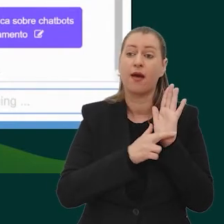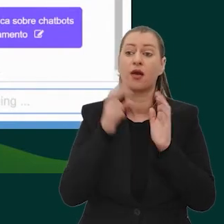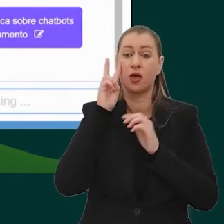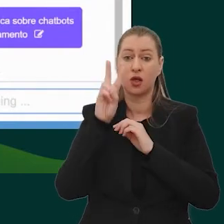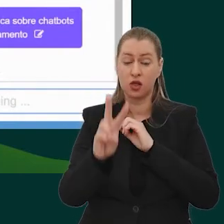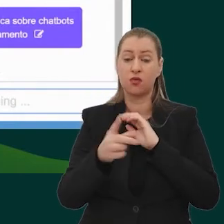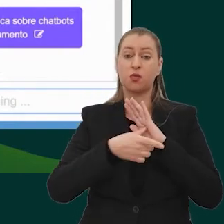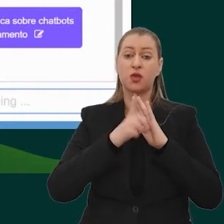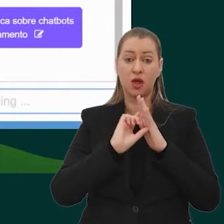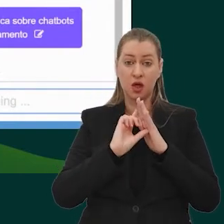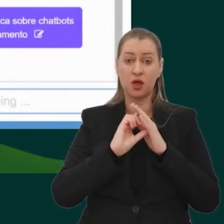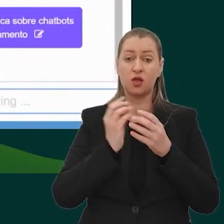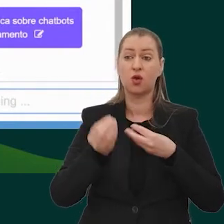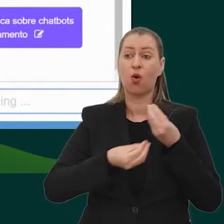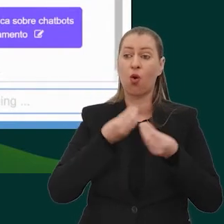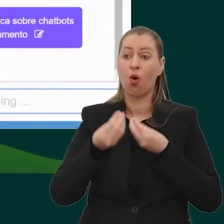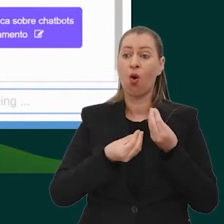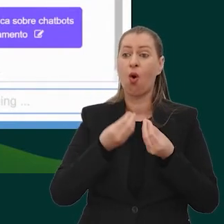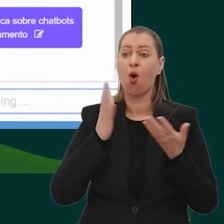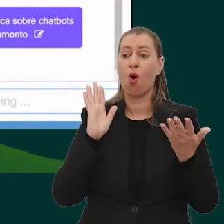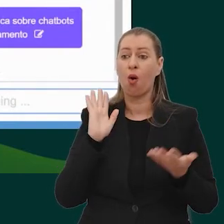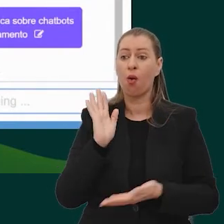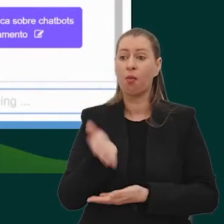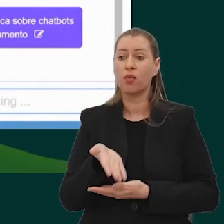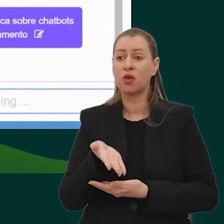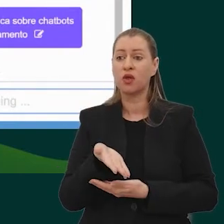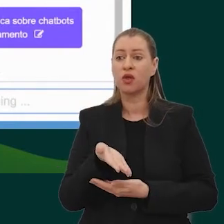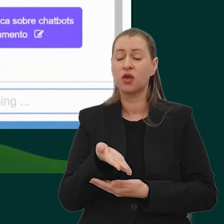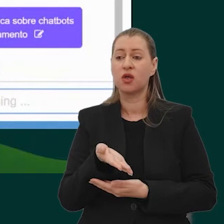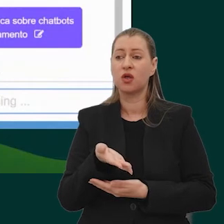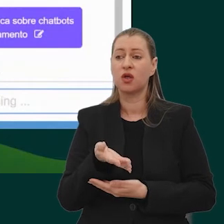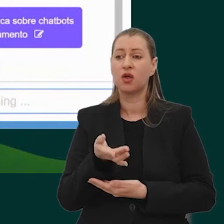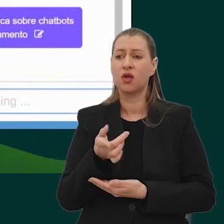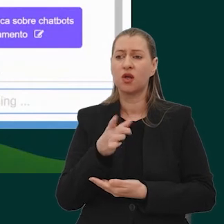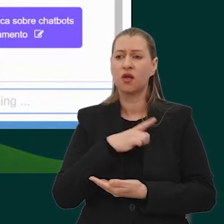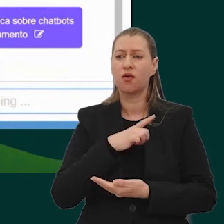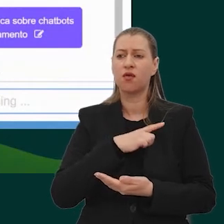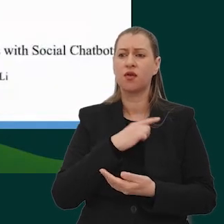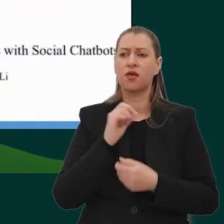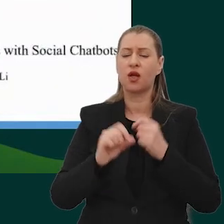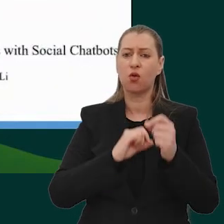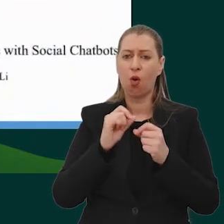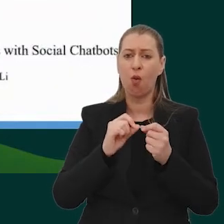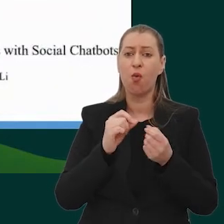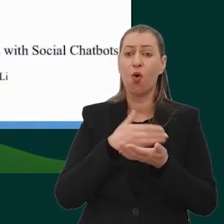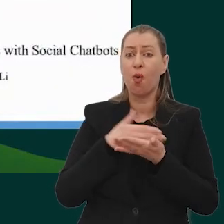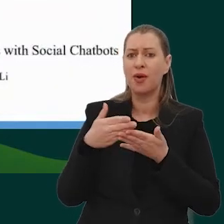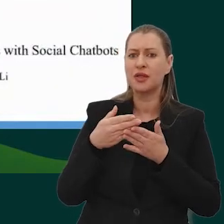viu anteriormente, que eram que os chatbots implementavam inicialmente.